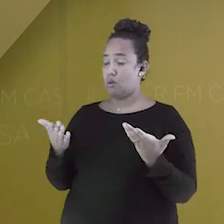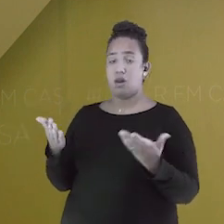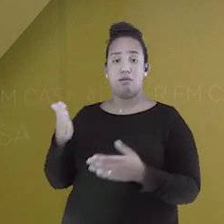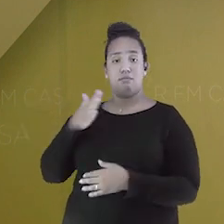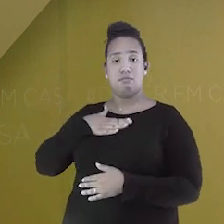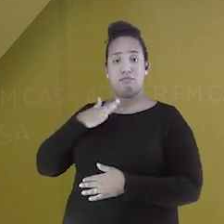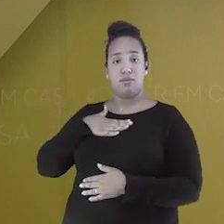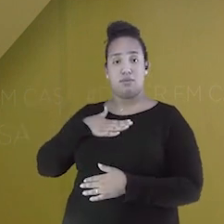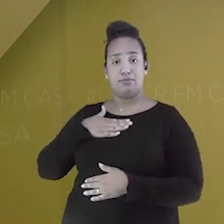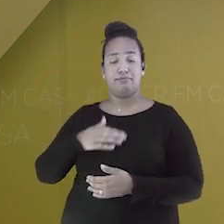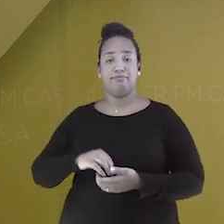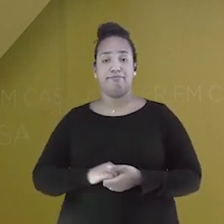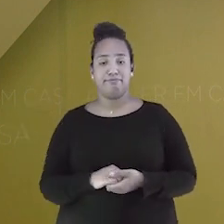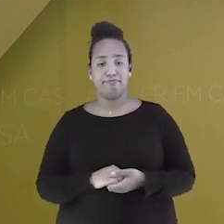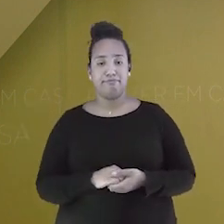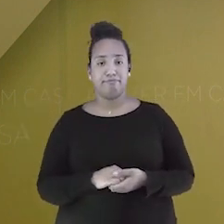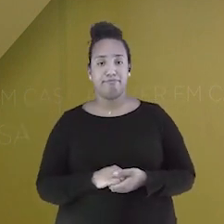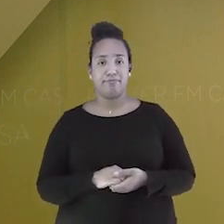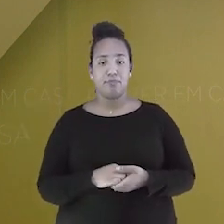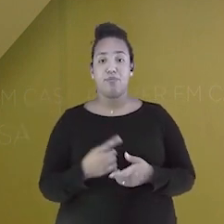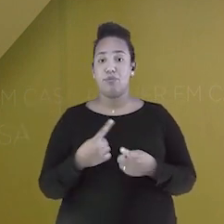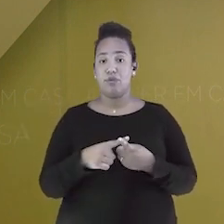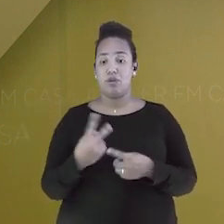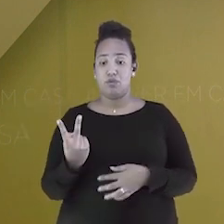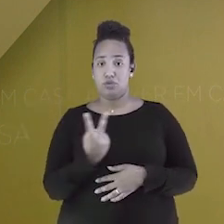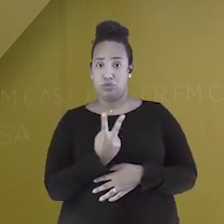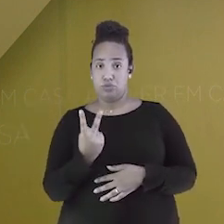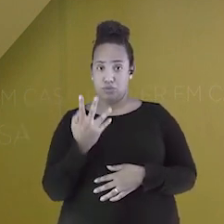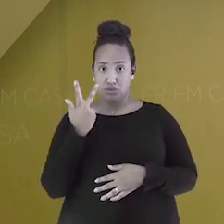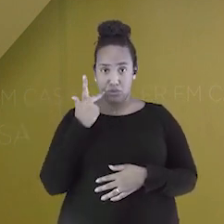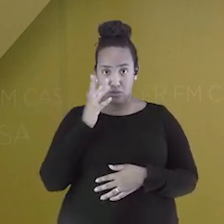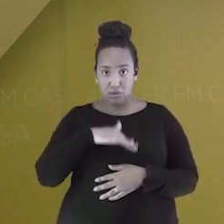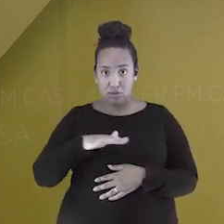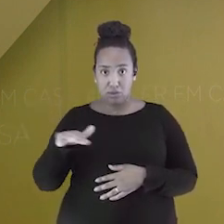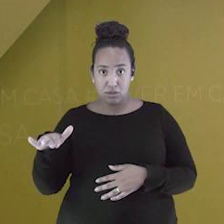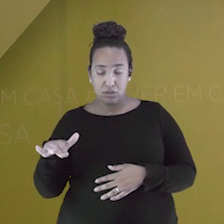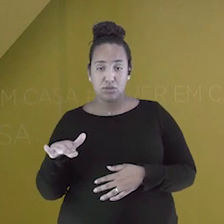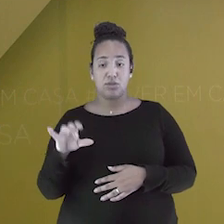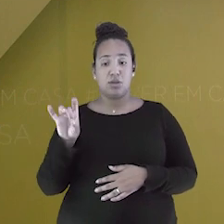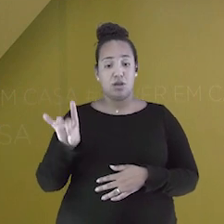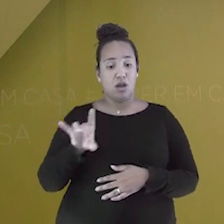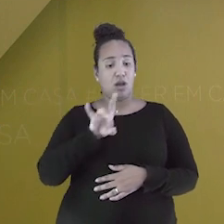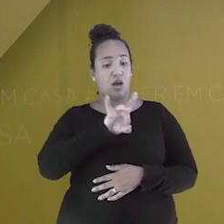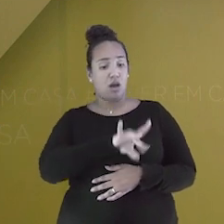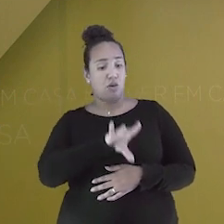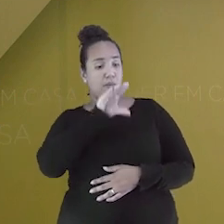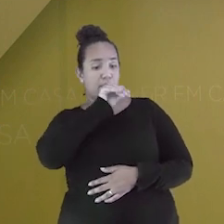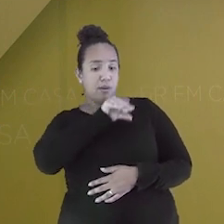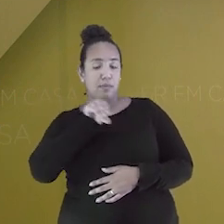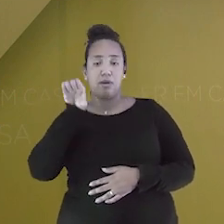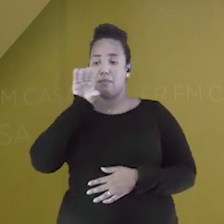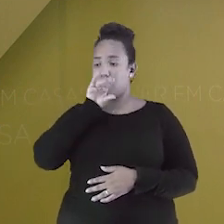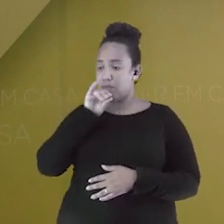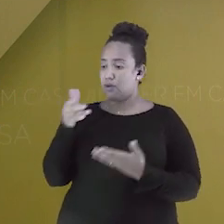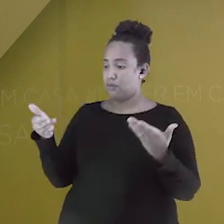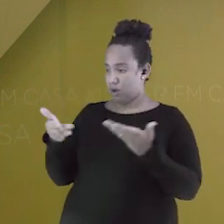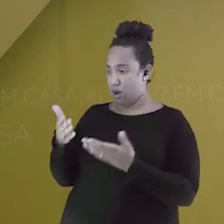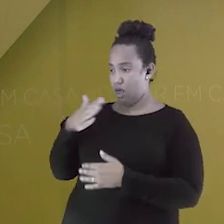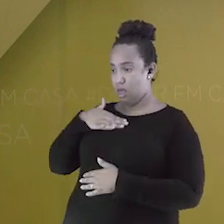minha vez. Porque elas, as crianças, falam uma por vez, por isso dizem minha vez, my